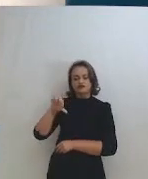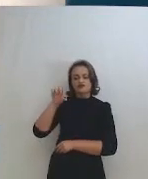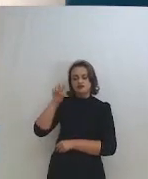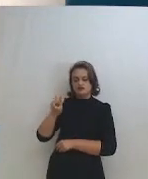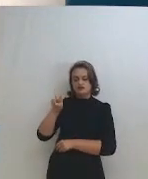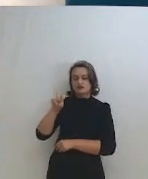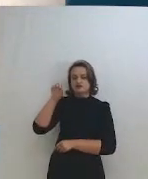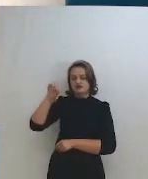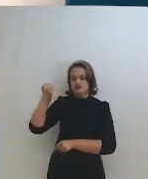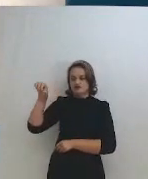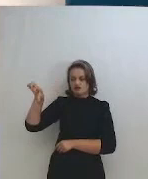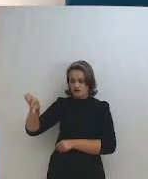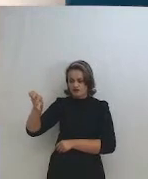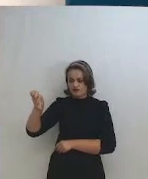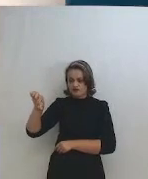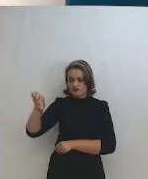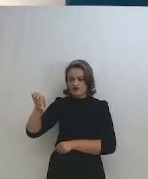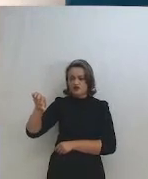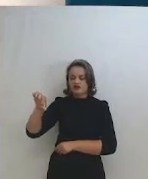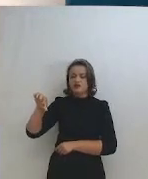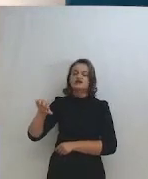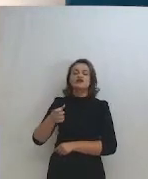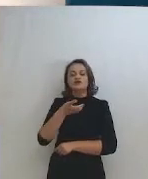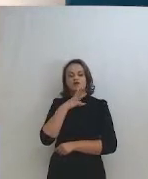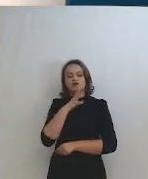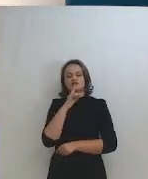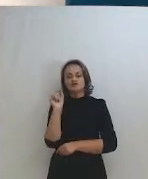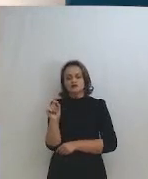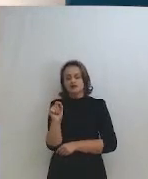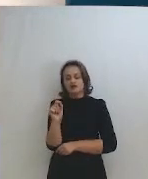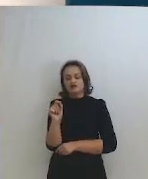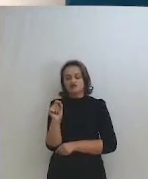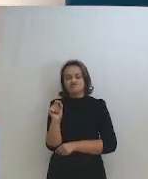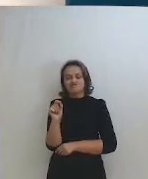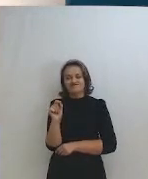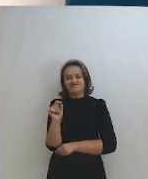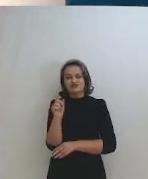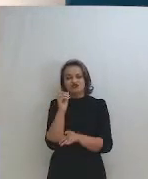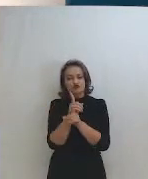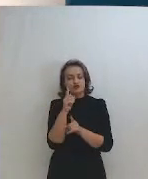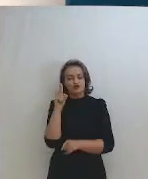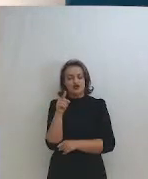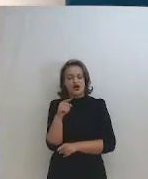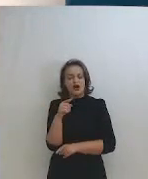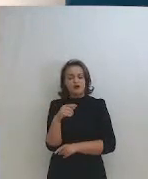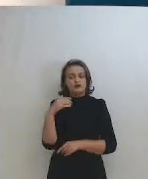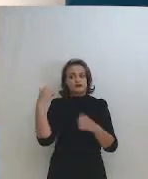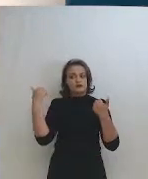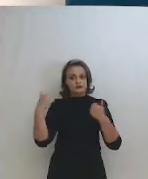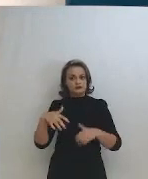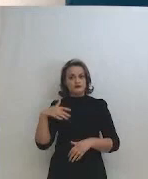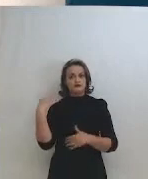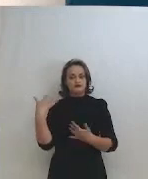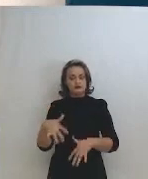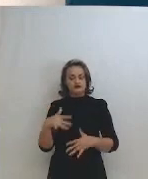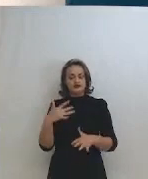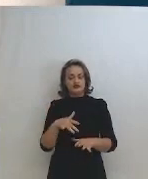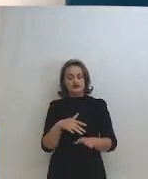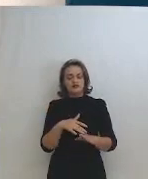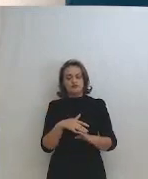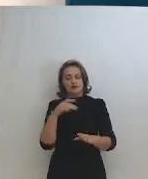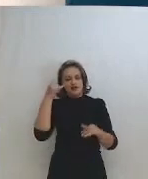95009, que reconheceu no LIT uma ferramenta poderosa de combate aos abusos que constrangem, sem qualquer amparo